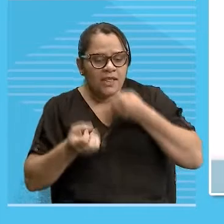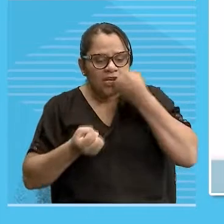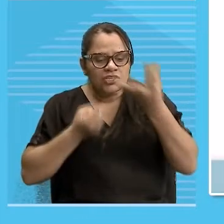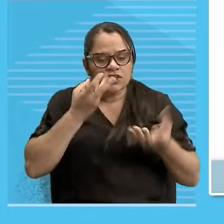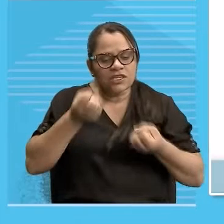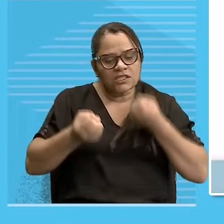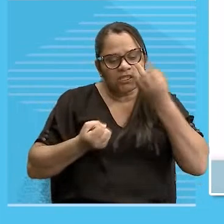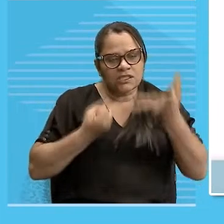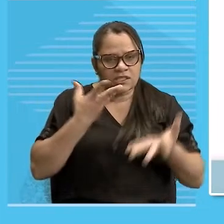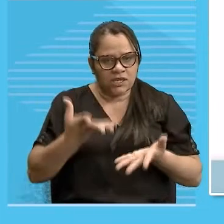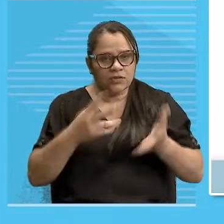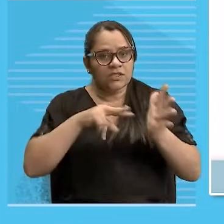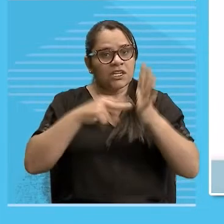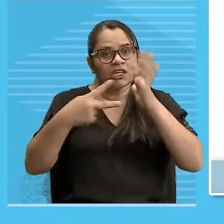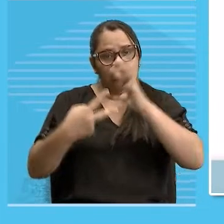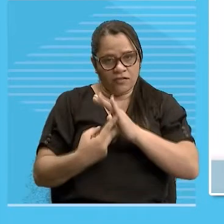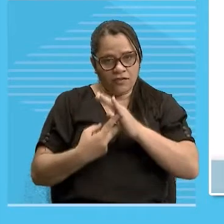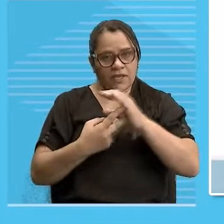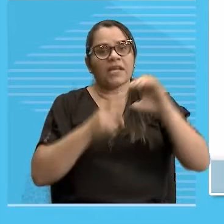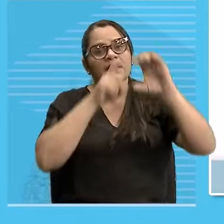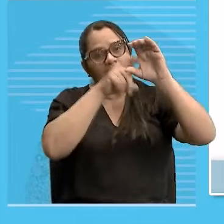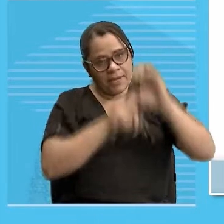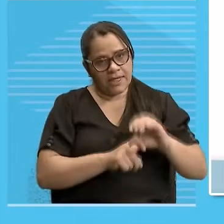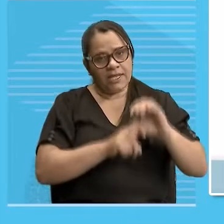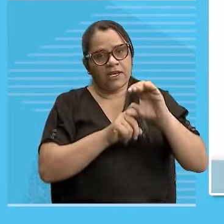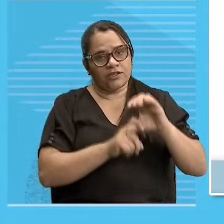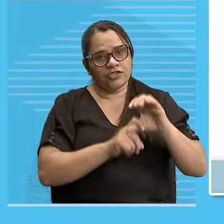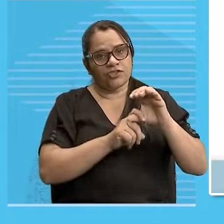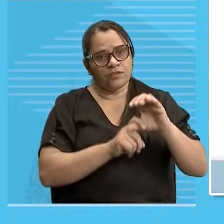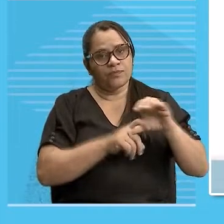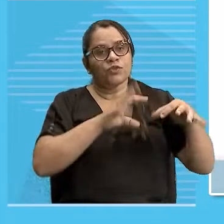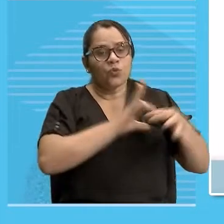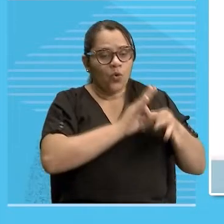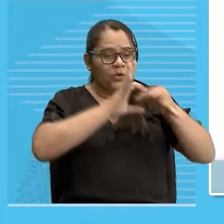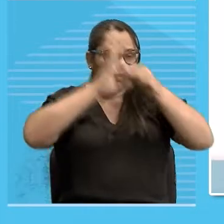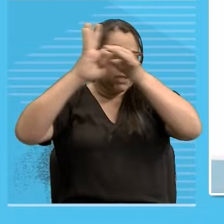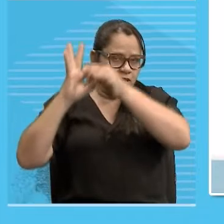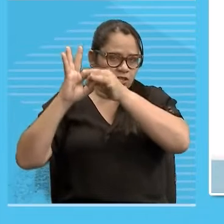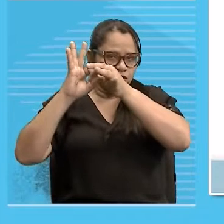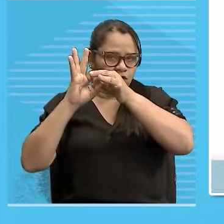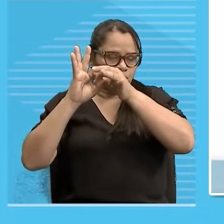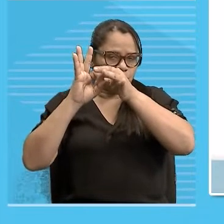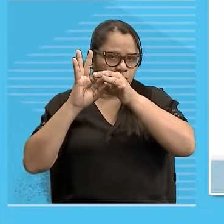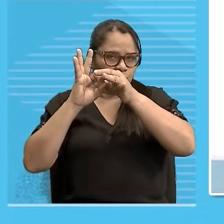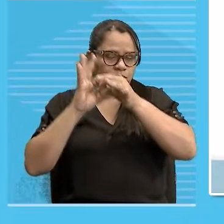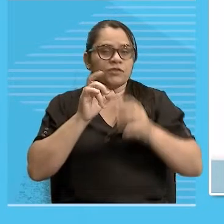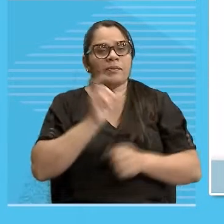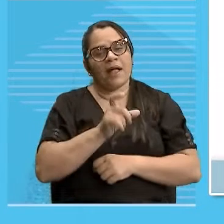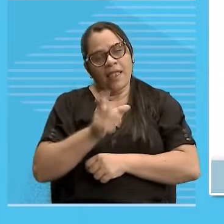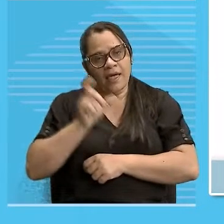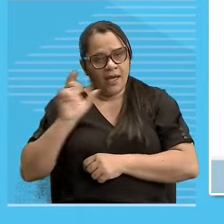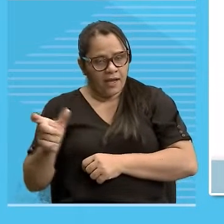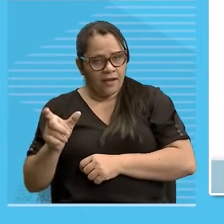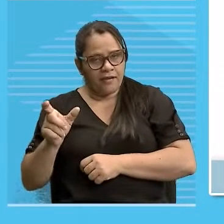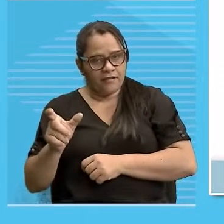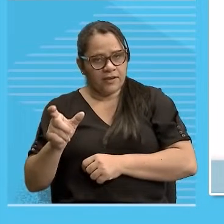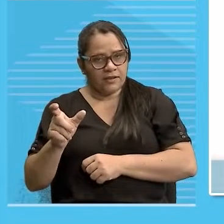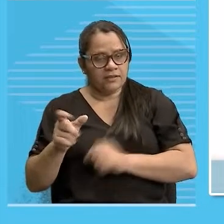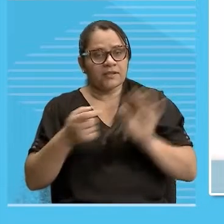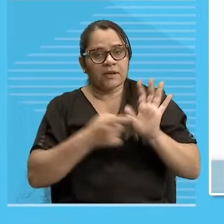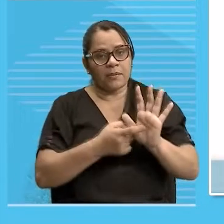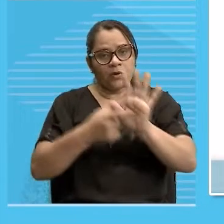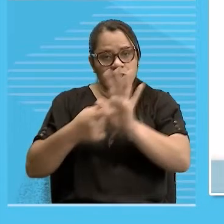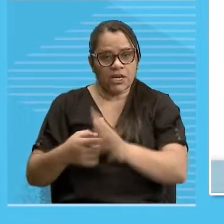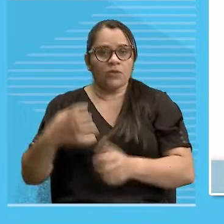é, vamos dizer assim, dependente de um contexto em que ela possa, juntamente com os demais elementos textuais, transmitir